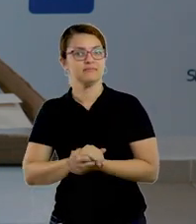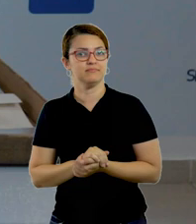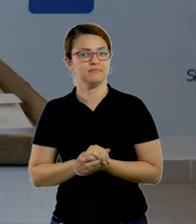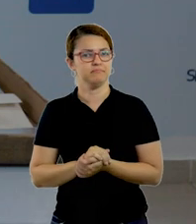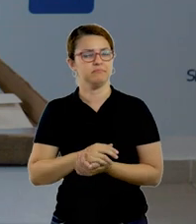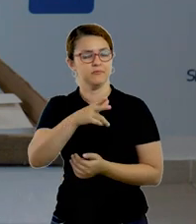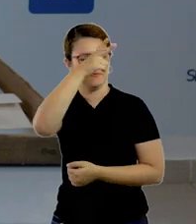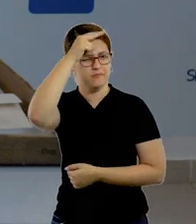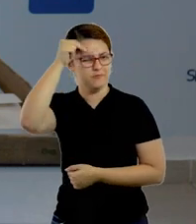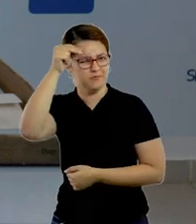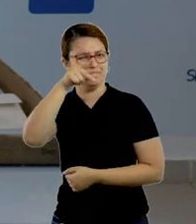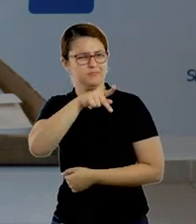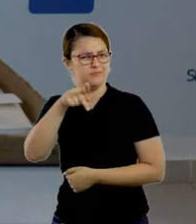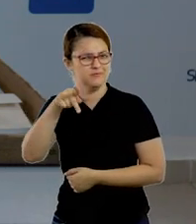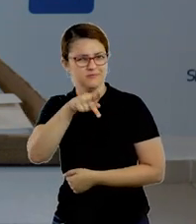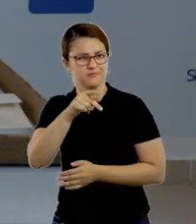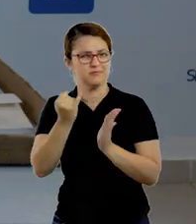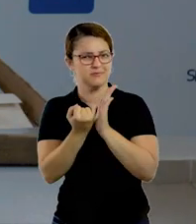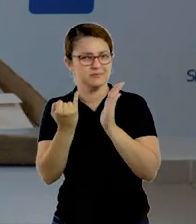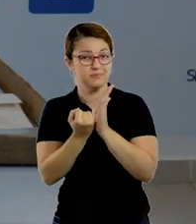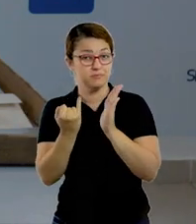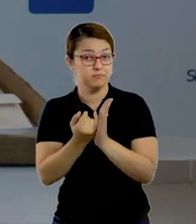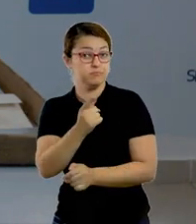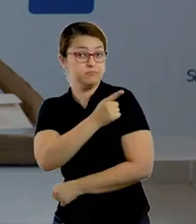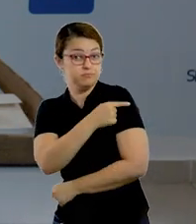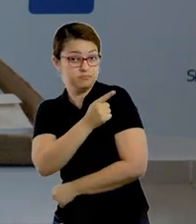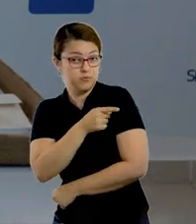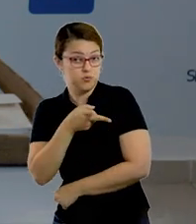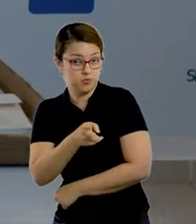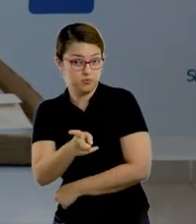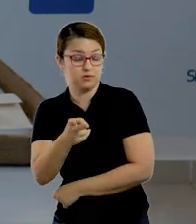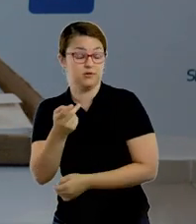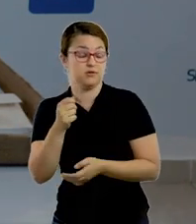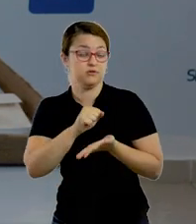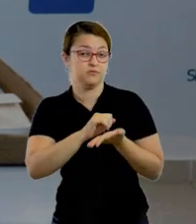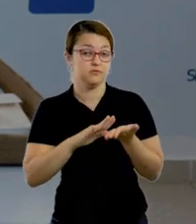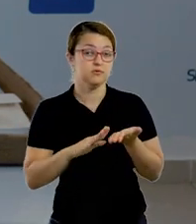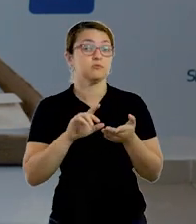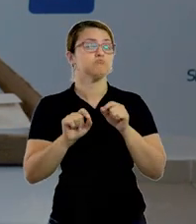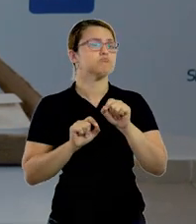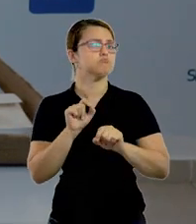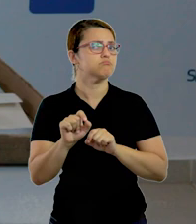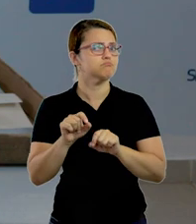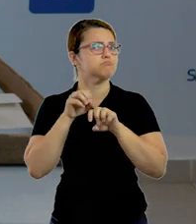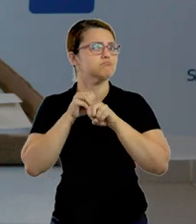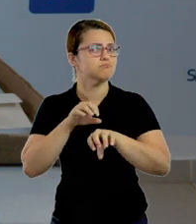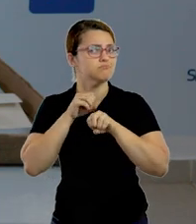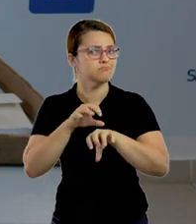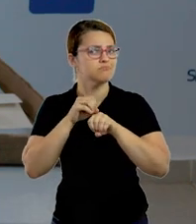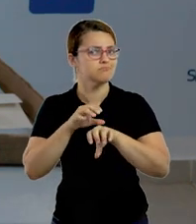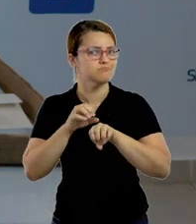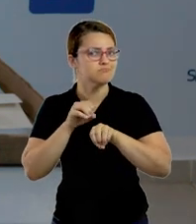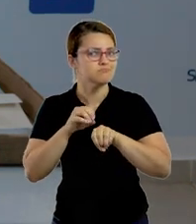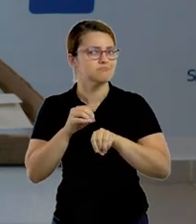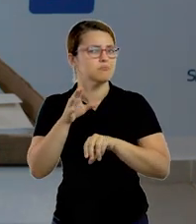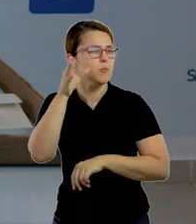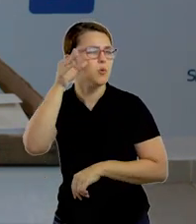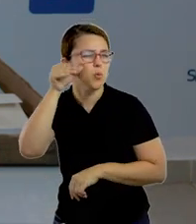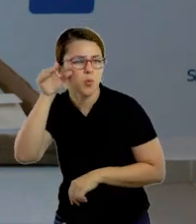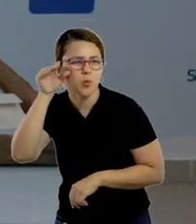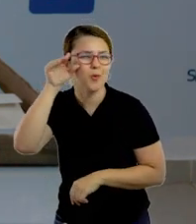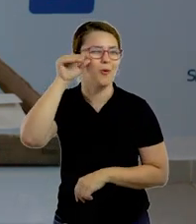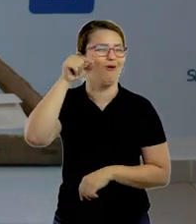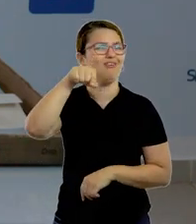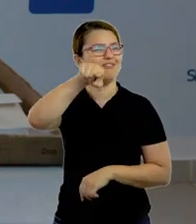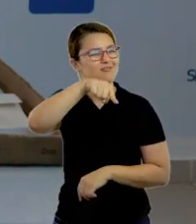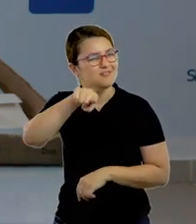dar sequência nas atividades do primeiro ano, tá? Nós vamos trabalhar hoje algo que é bem interessante para vocês